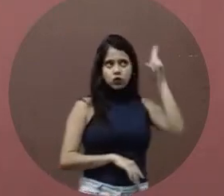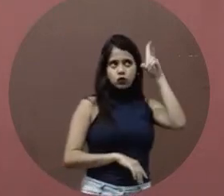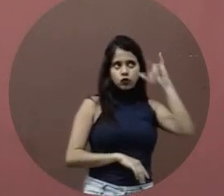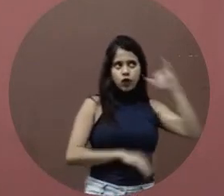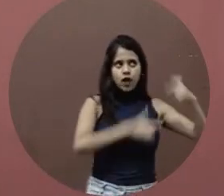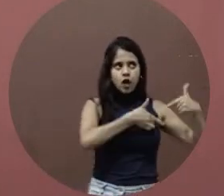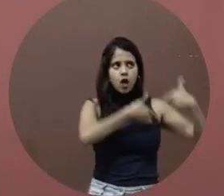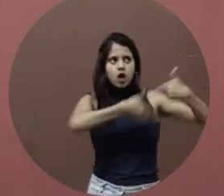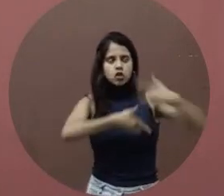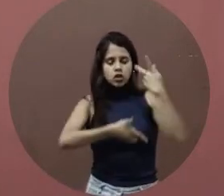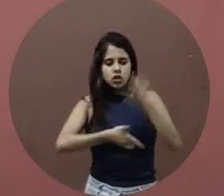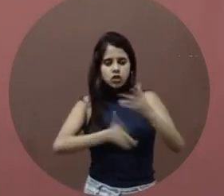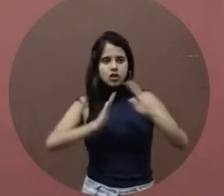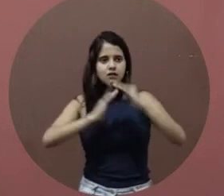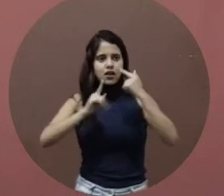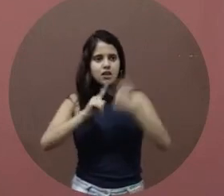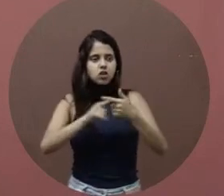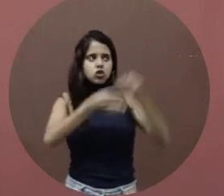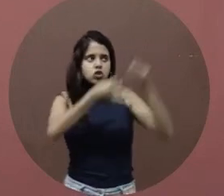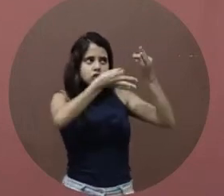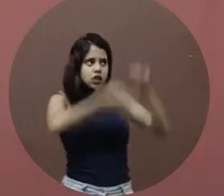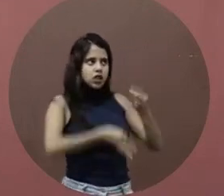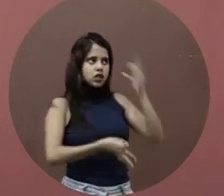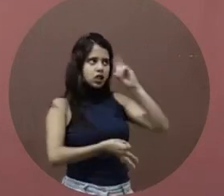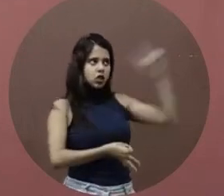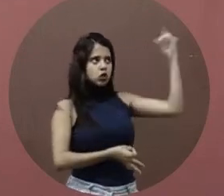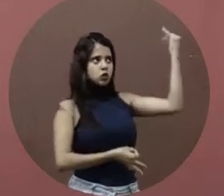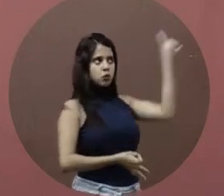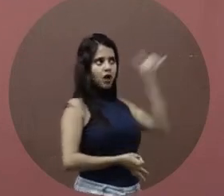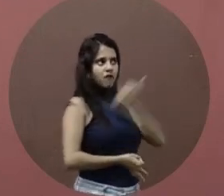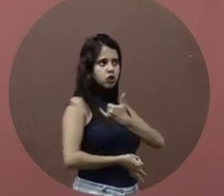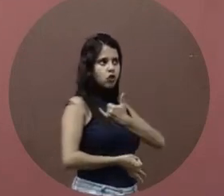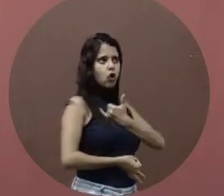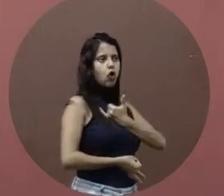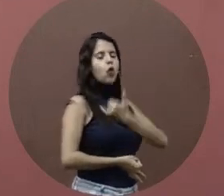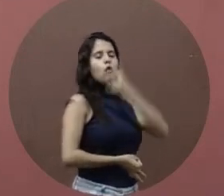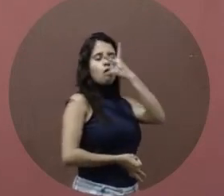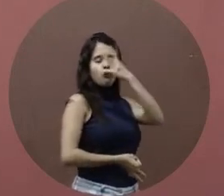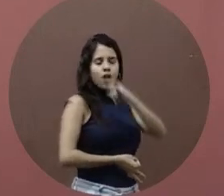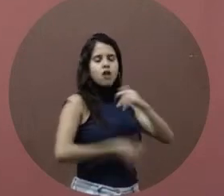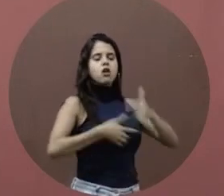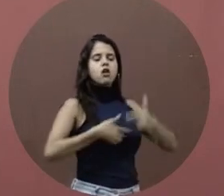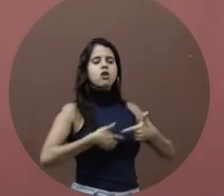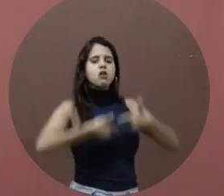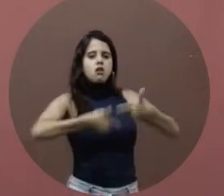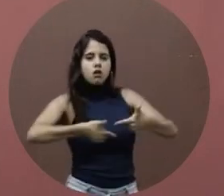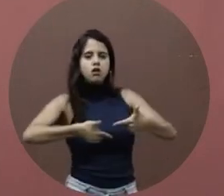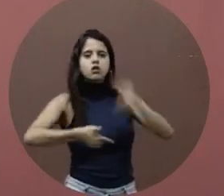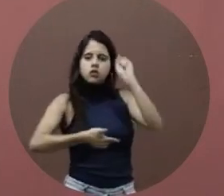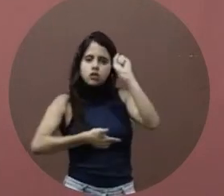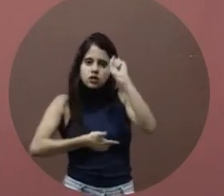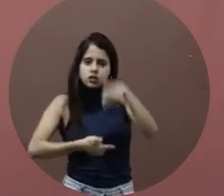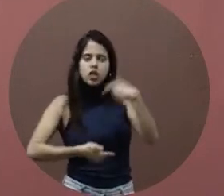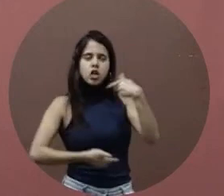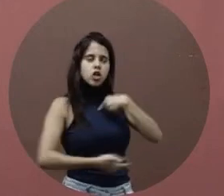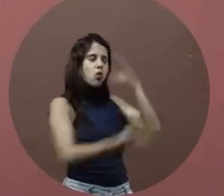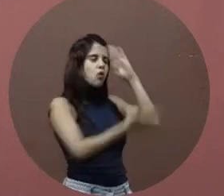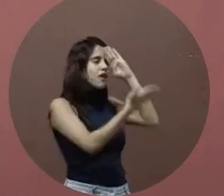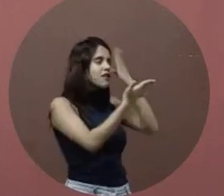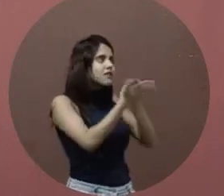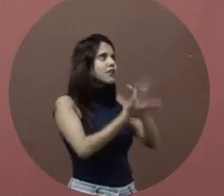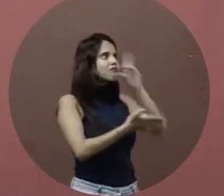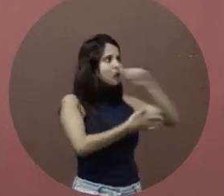tenho certeza de que o que Deus me falou a respeito do que Ele vai fazer aqui, Ele vai fazer, e eu continuo acreditando, e Ele está